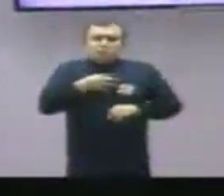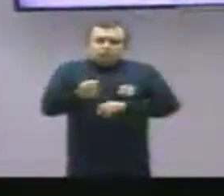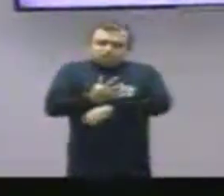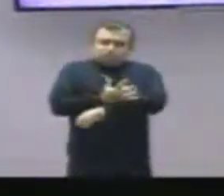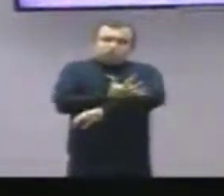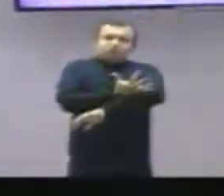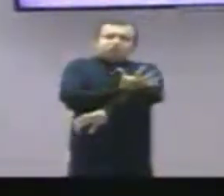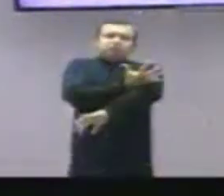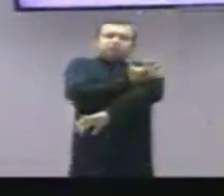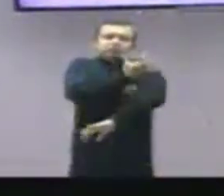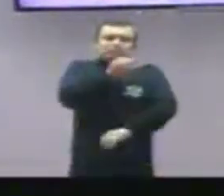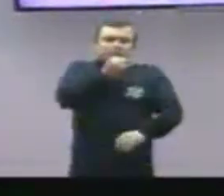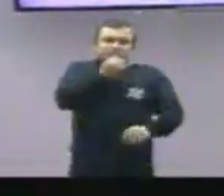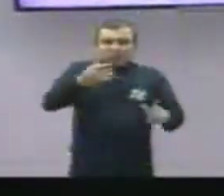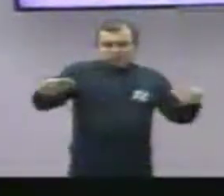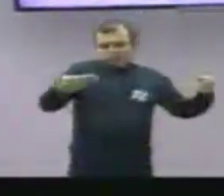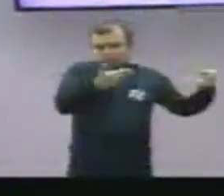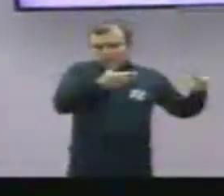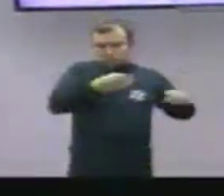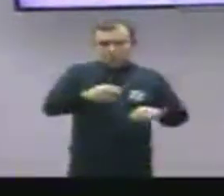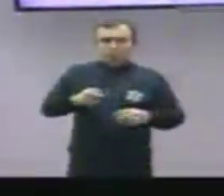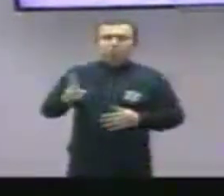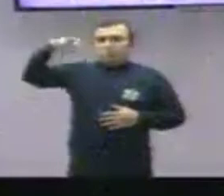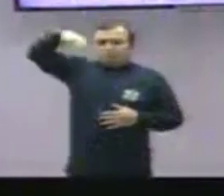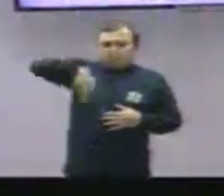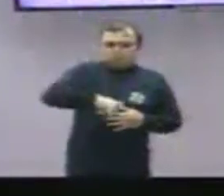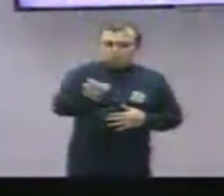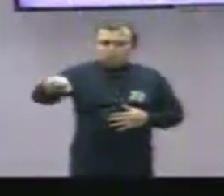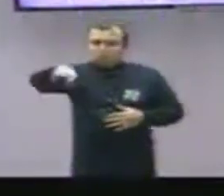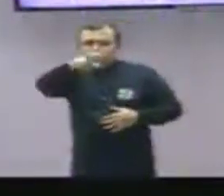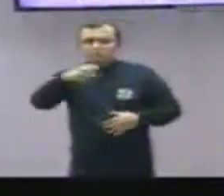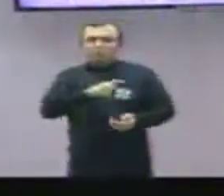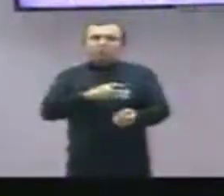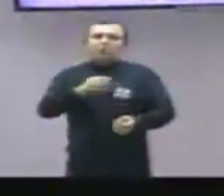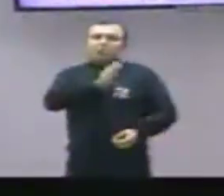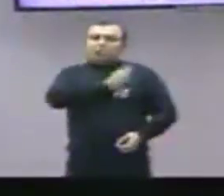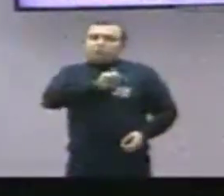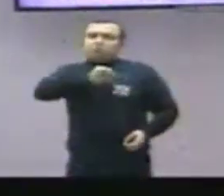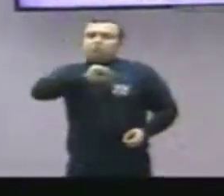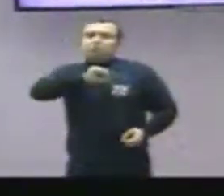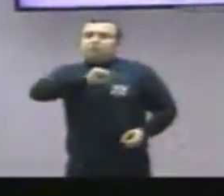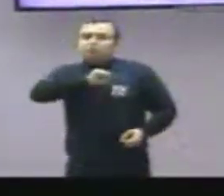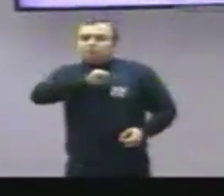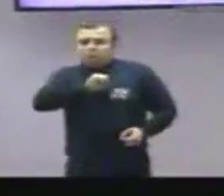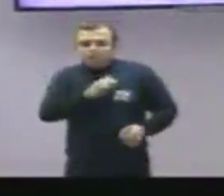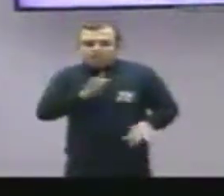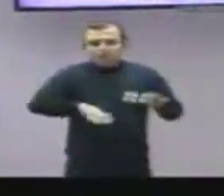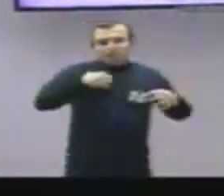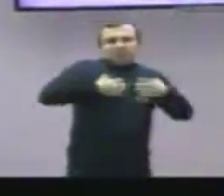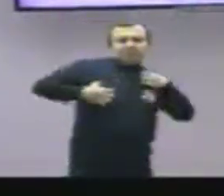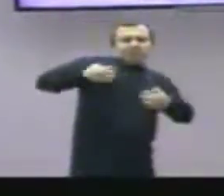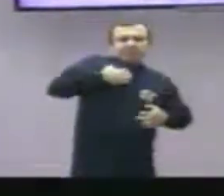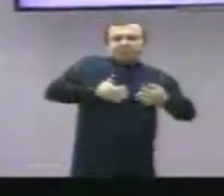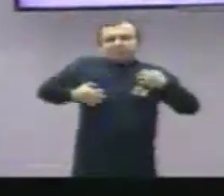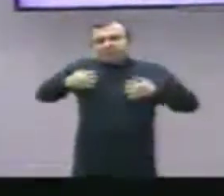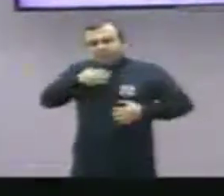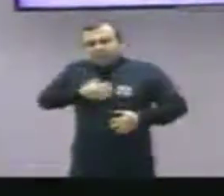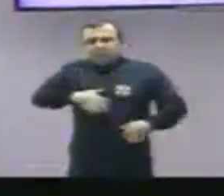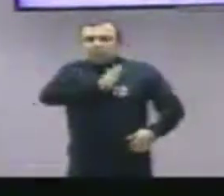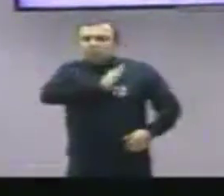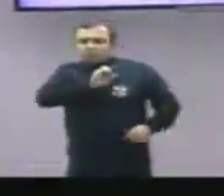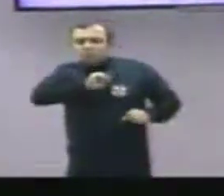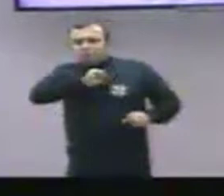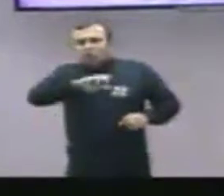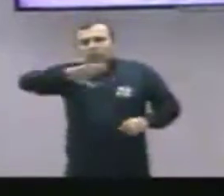coloquei aqui a montanha-russa, com certeza a sua frequência cardíaca vai se elevar. Se você estiver ansioso ou se você estiver